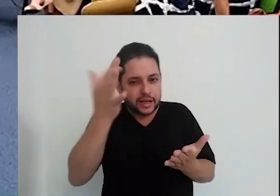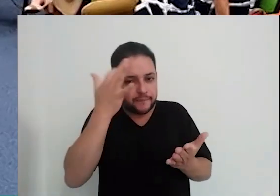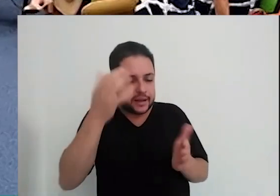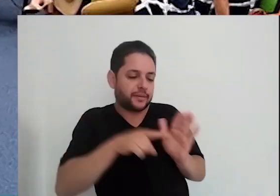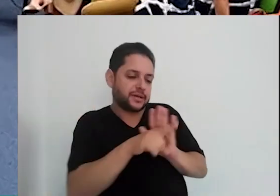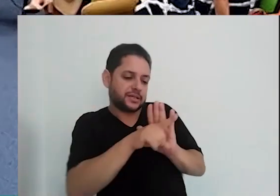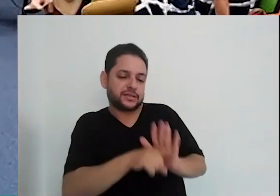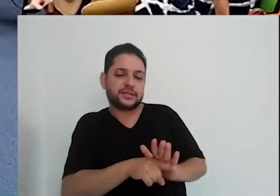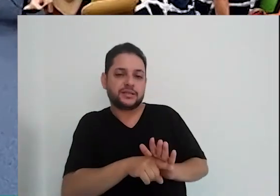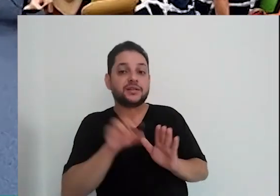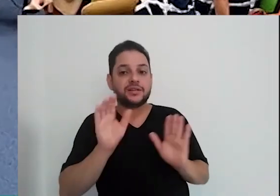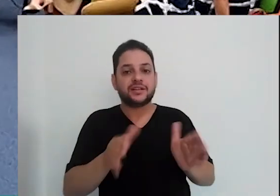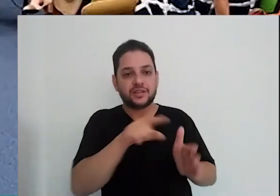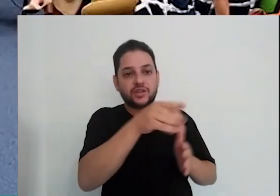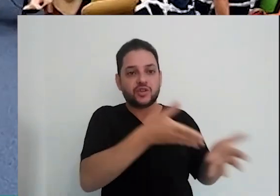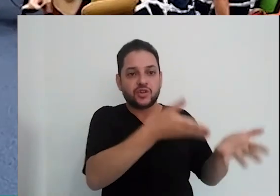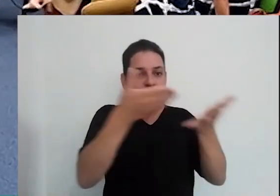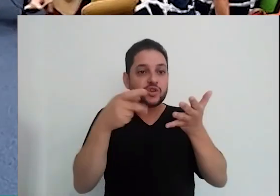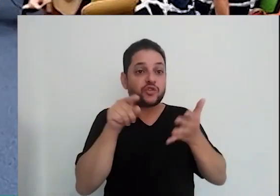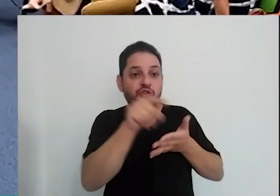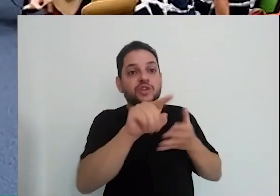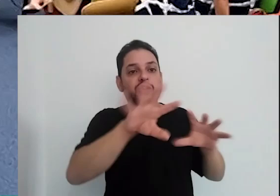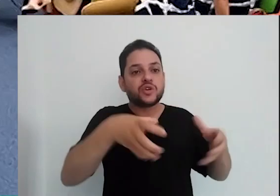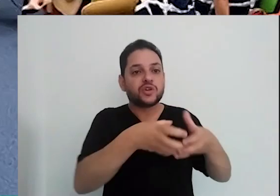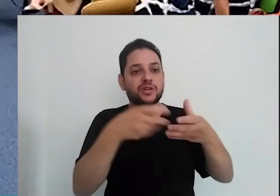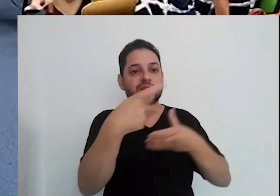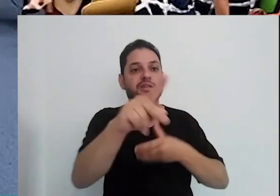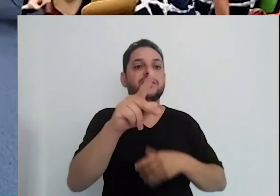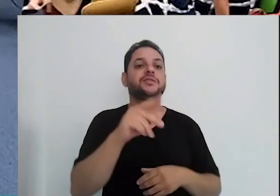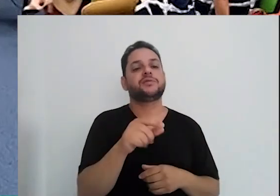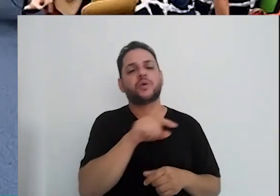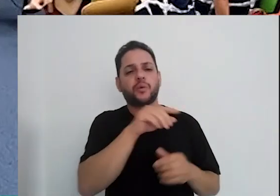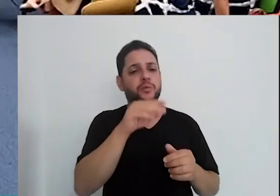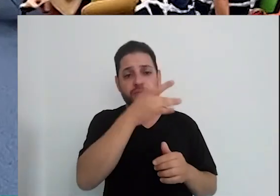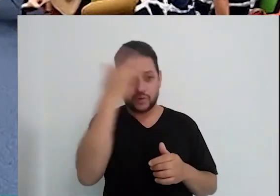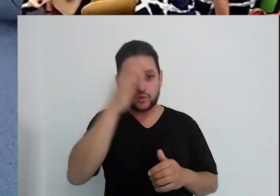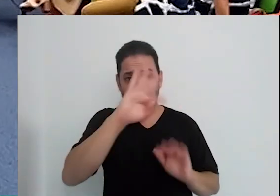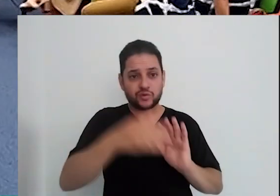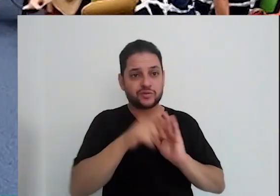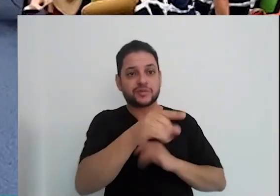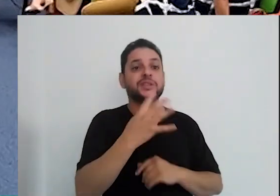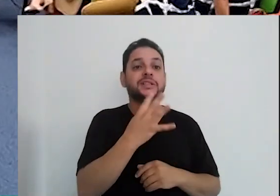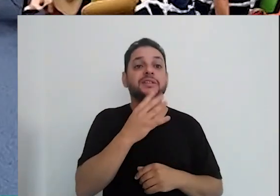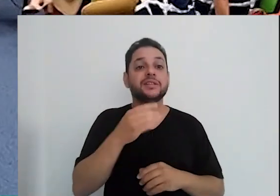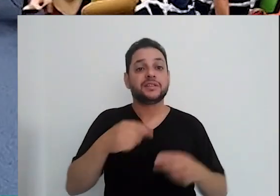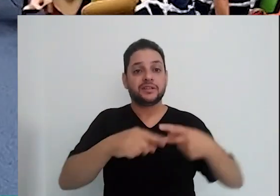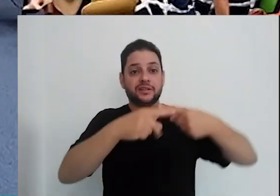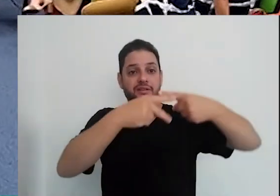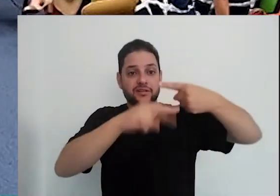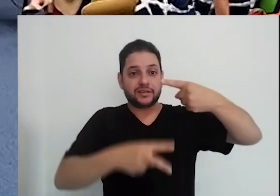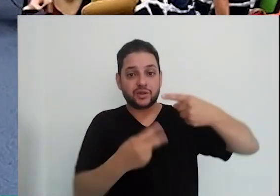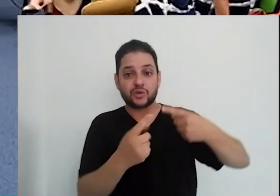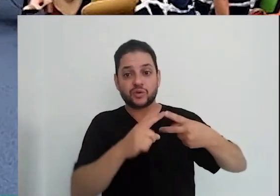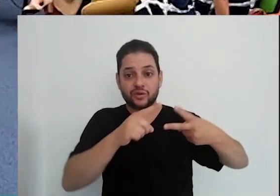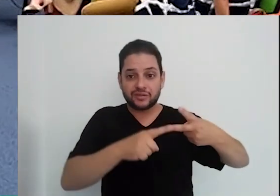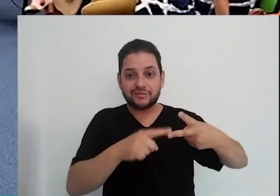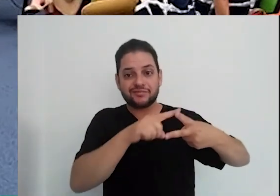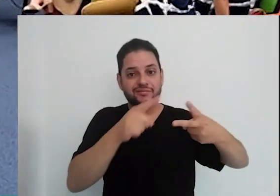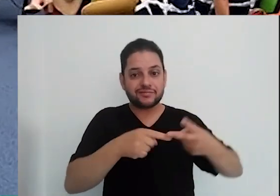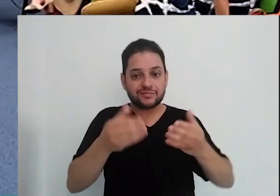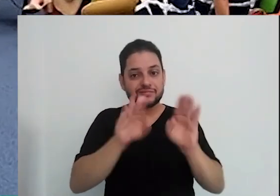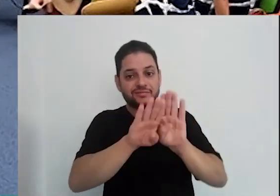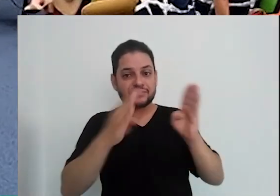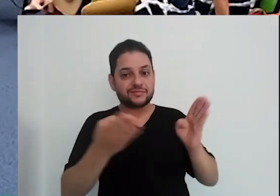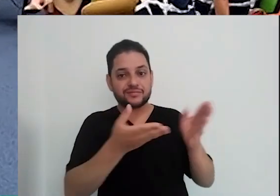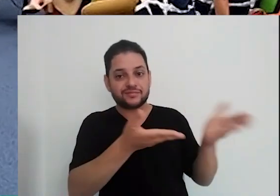um convite para você paraa sua equipe toda para todo mundo que você conhecer que o laboratório os dois Laboratórios estão de portas abertas nós podemos fazer